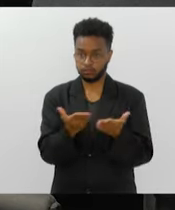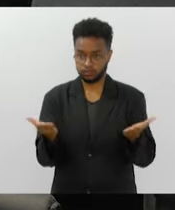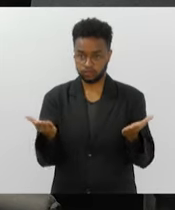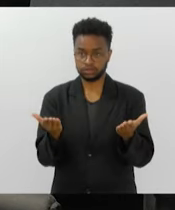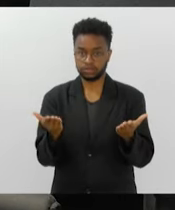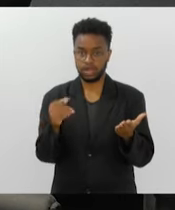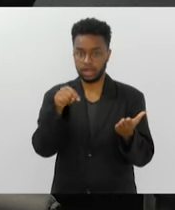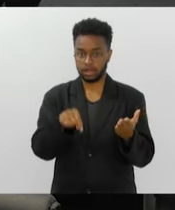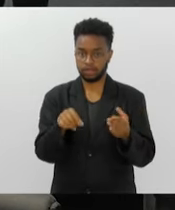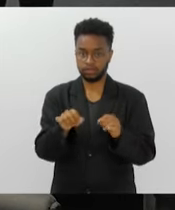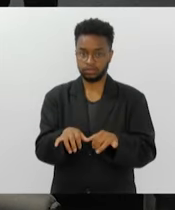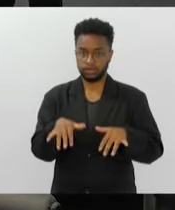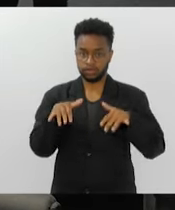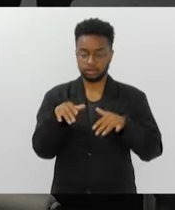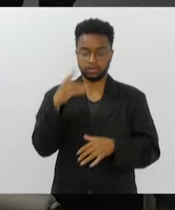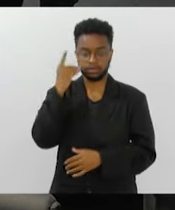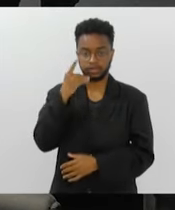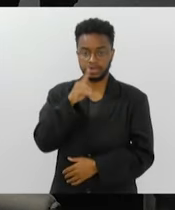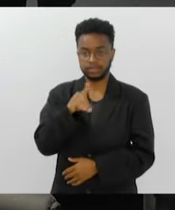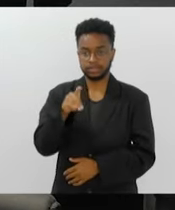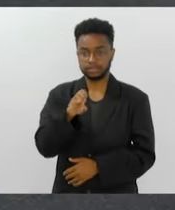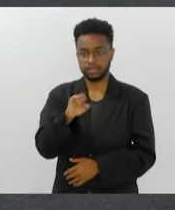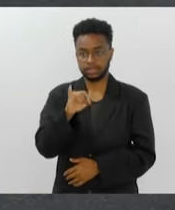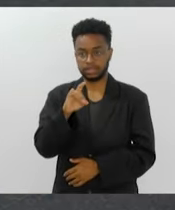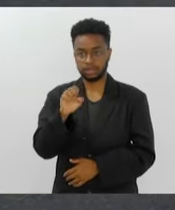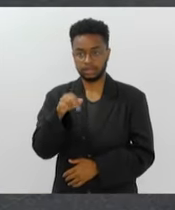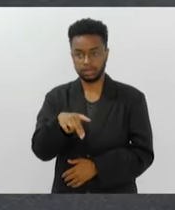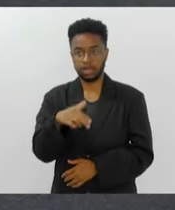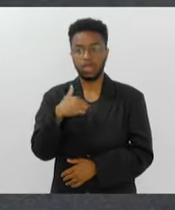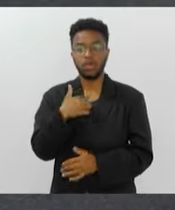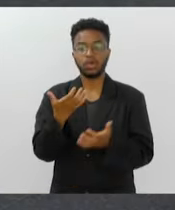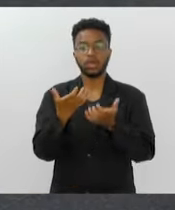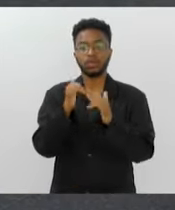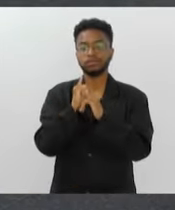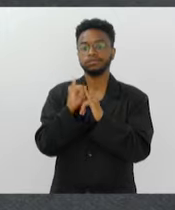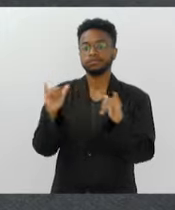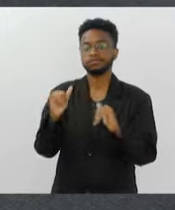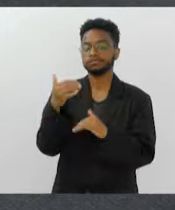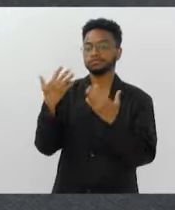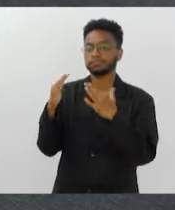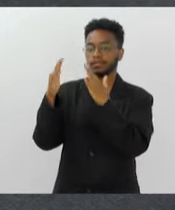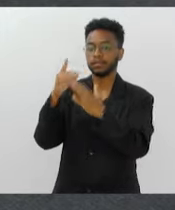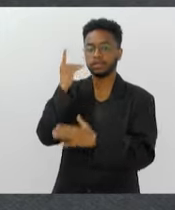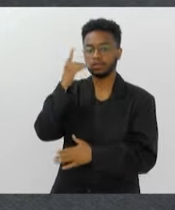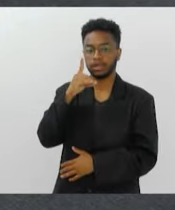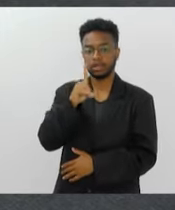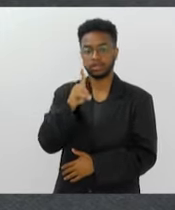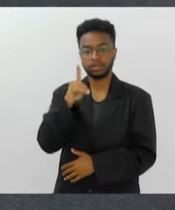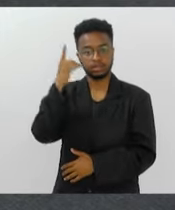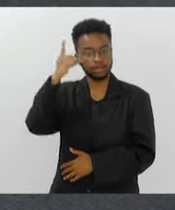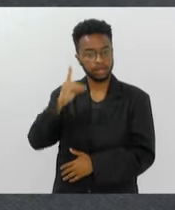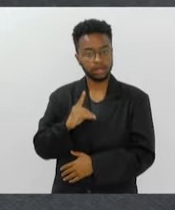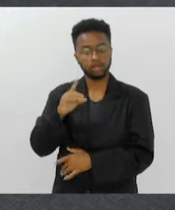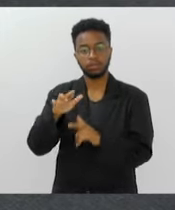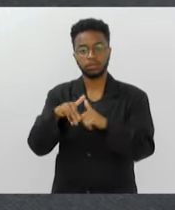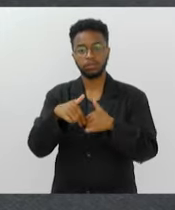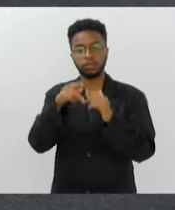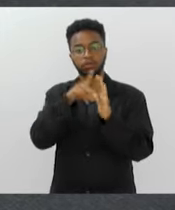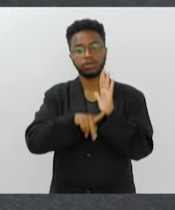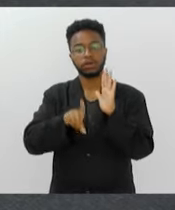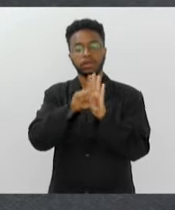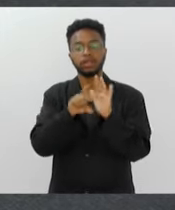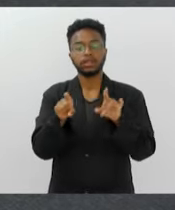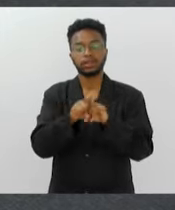no plenário deputada zeidan por favor quero só parabenizar a deputada Dani por esse projeto de lei e agradecer né